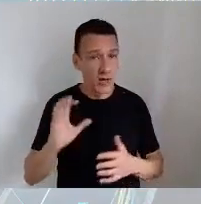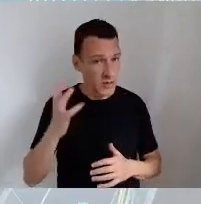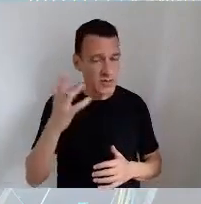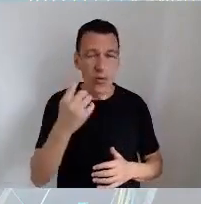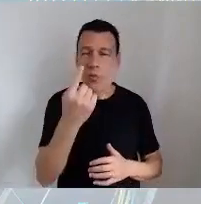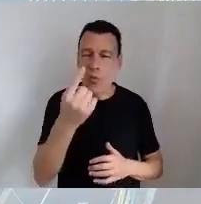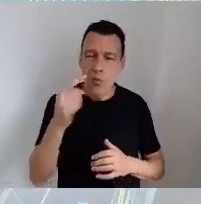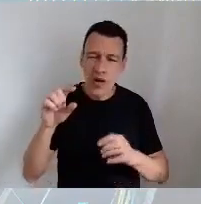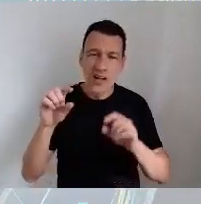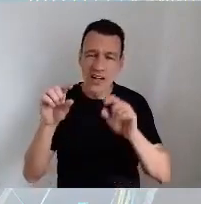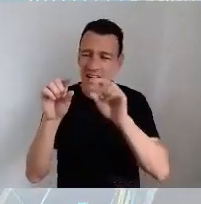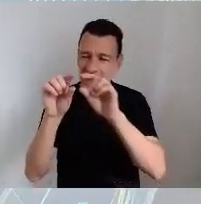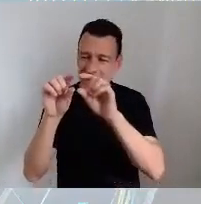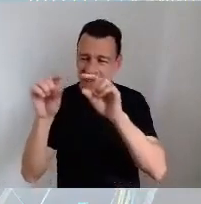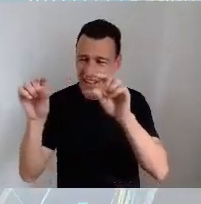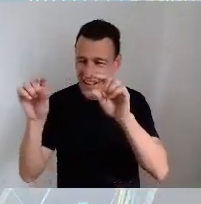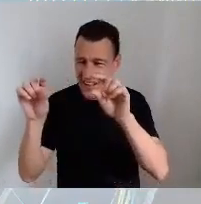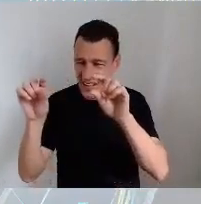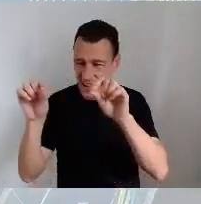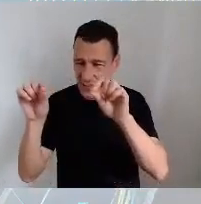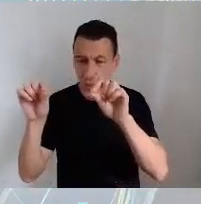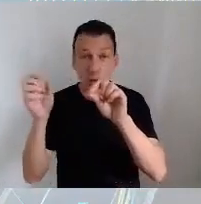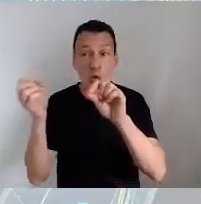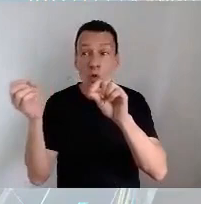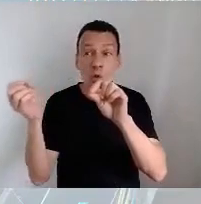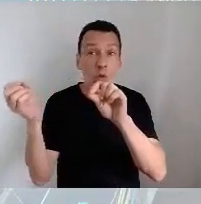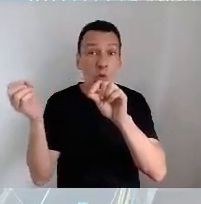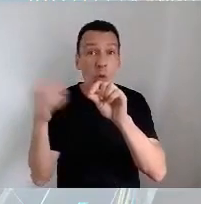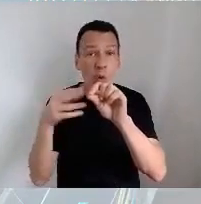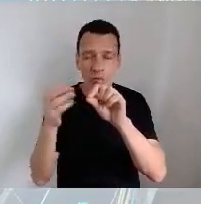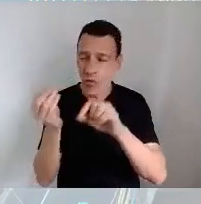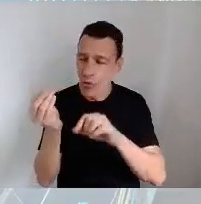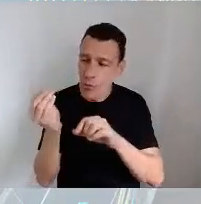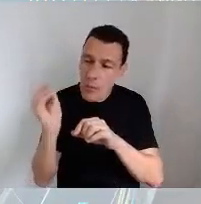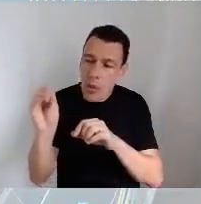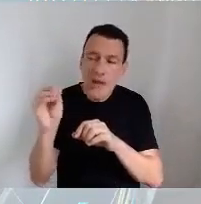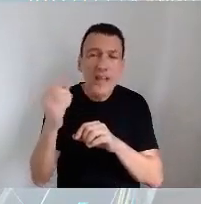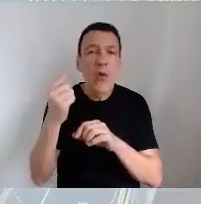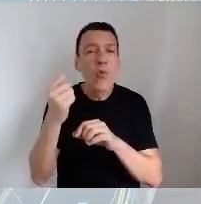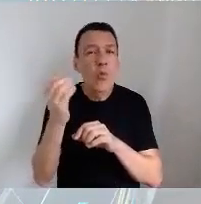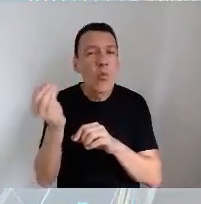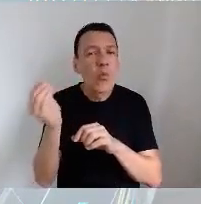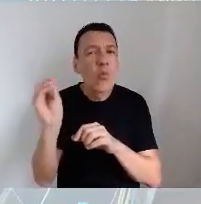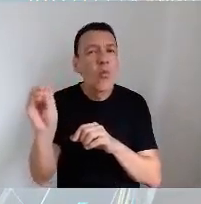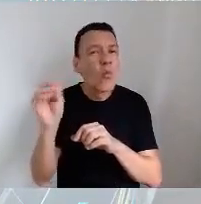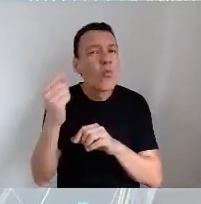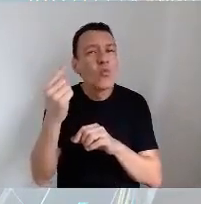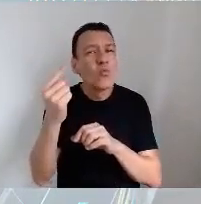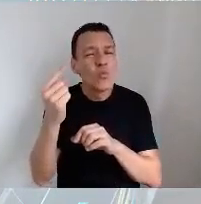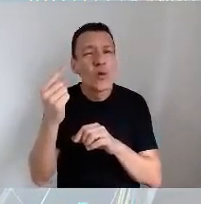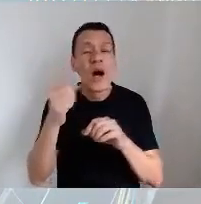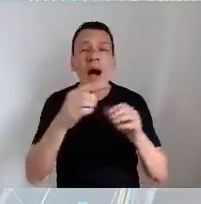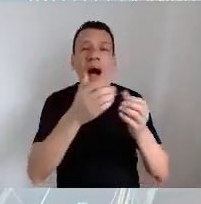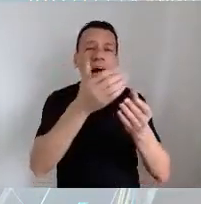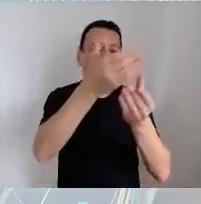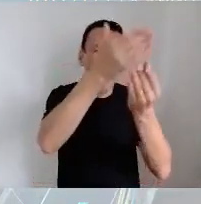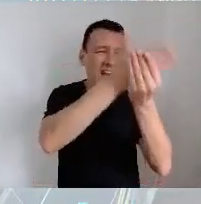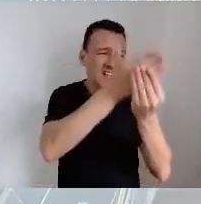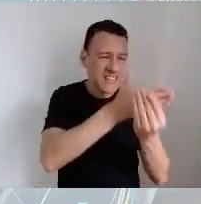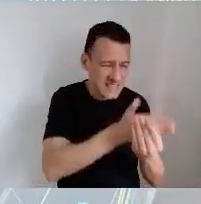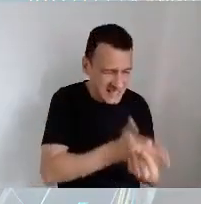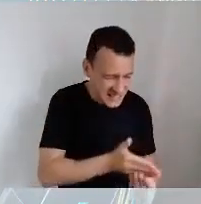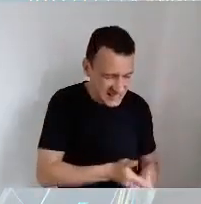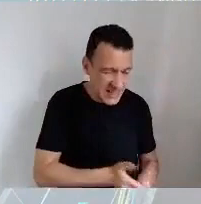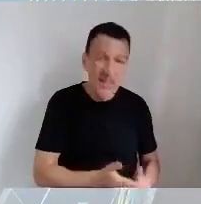tenho que alterar 20 arquivos certo e você faz uma cadeia de alterações meio difícil de justificar é